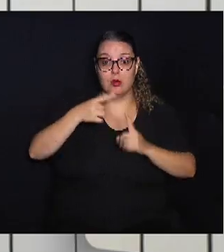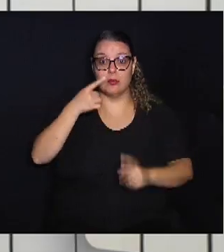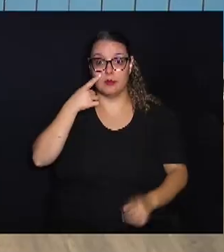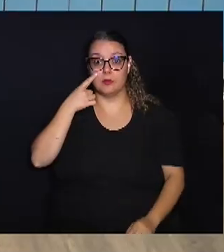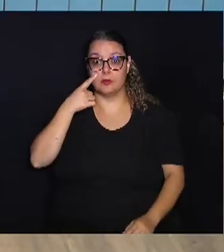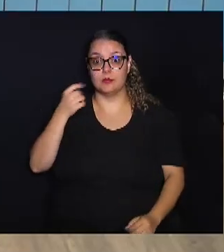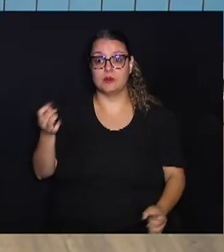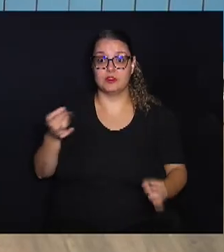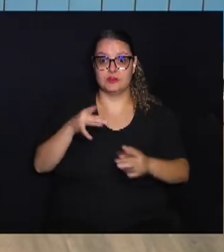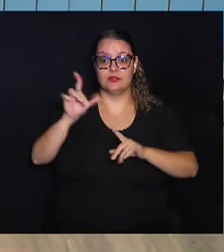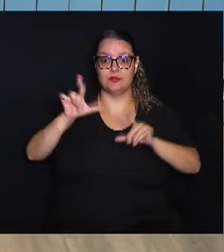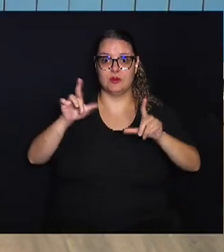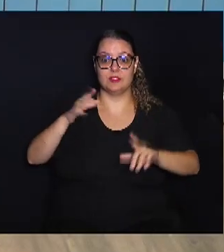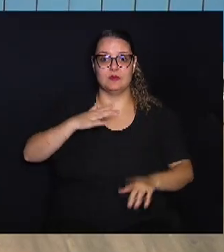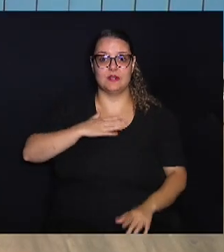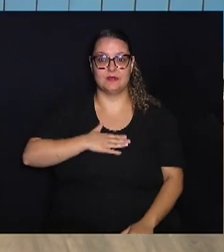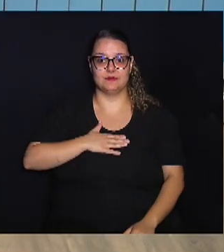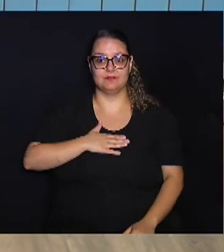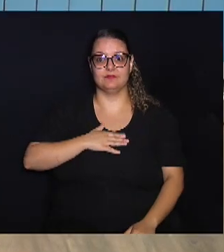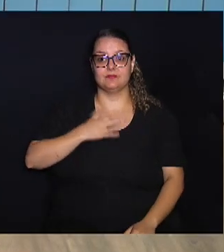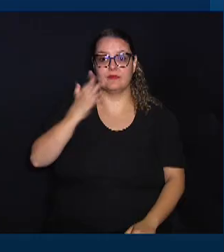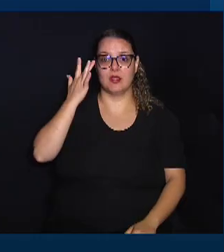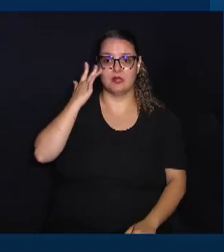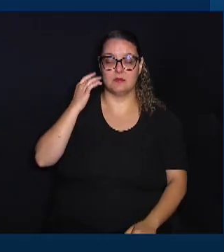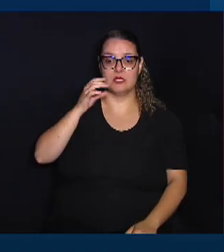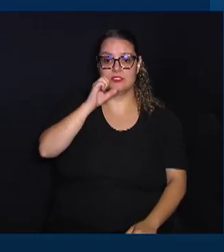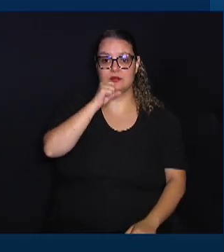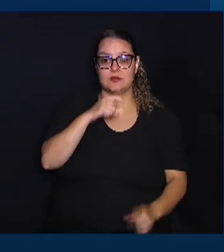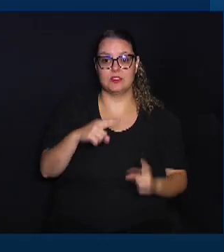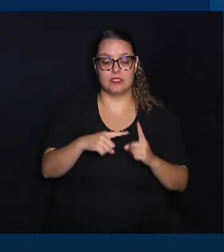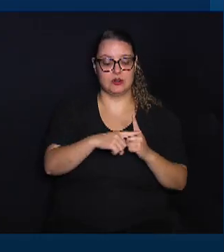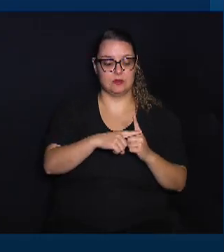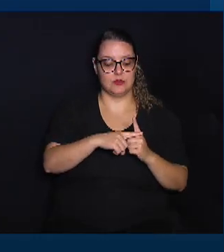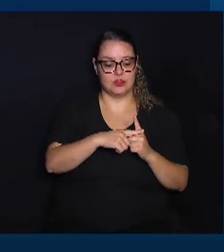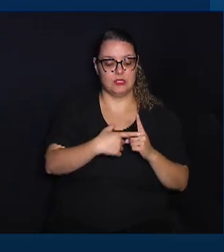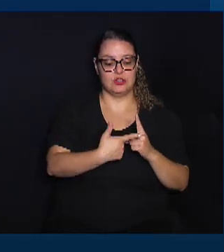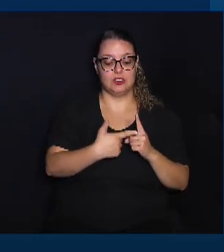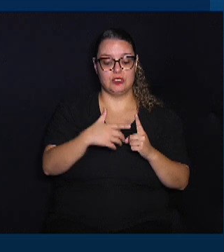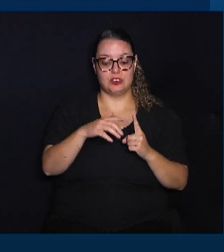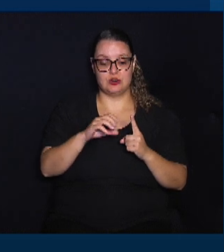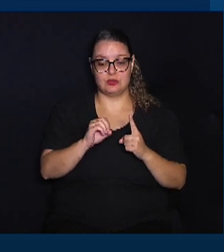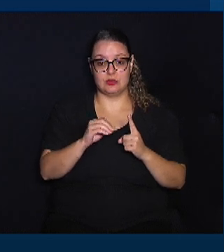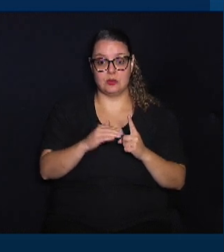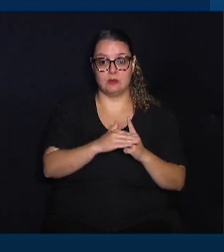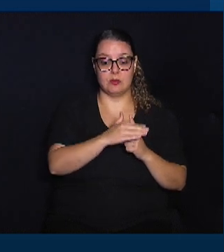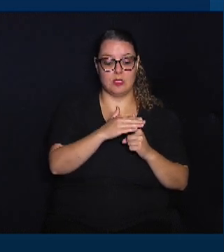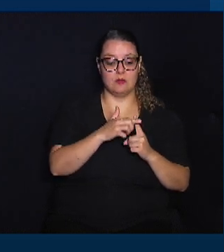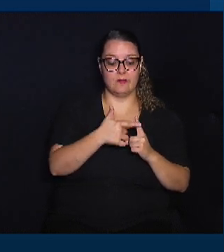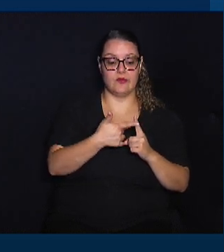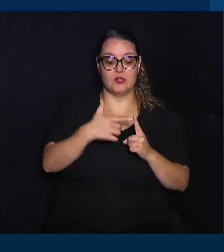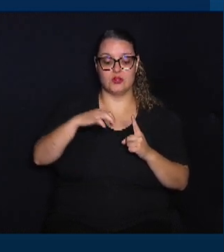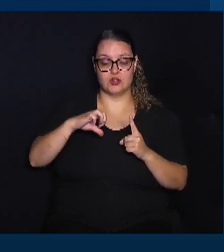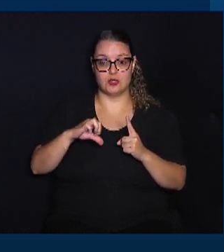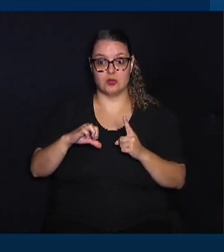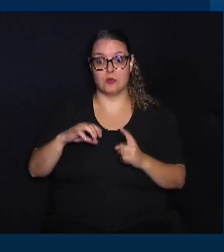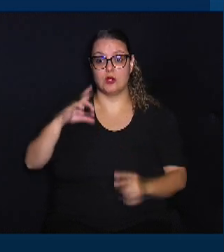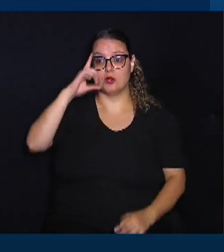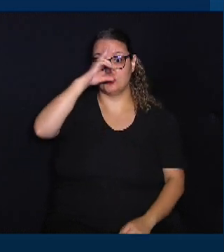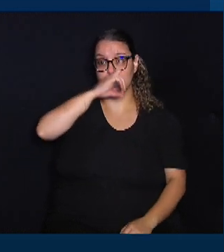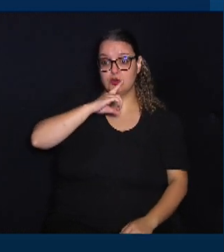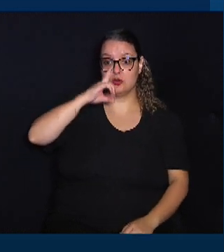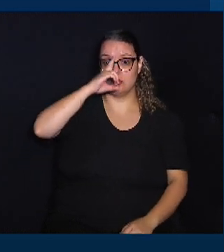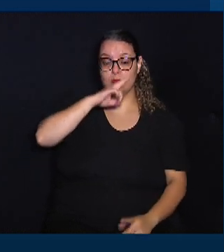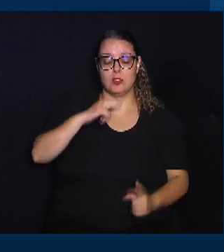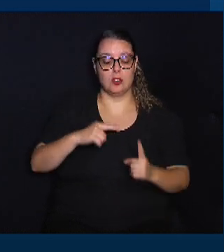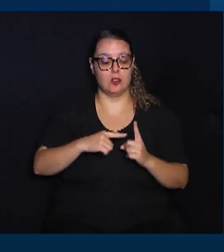temperaturas? Porque elas já estão aqui na minha tela. Para amanhã, no sabadão, então, mínima de 20 e máxima de 29 graus. E no